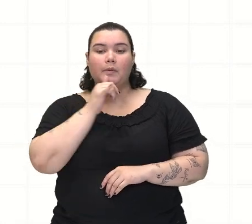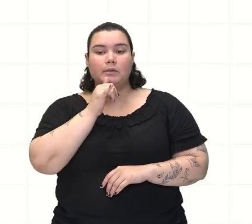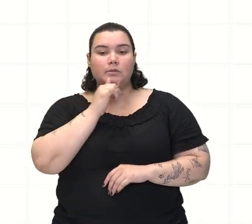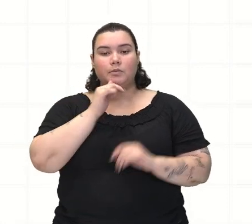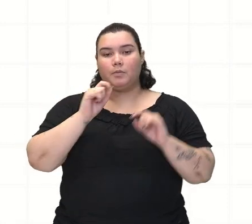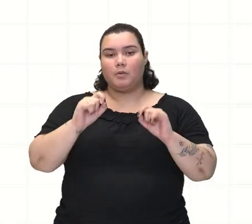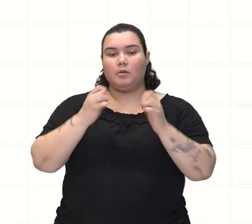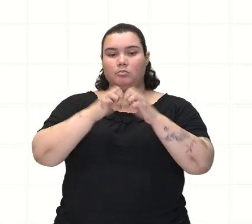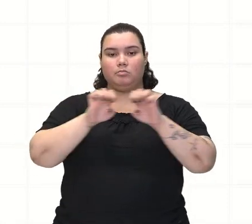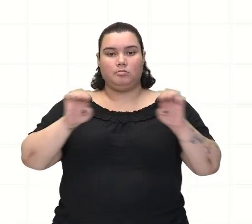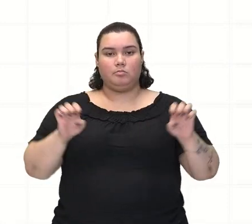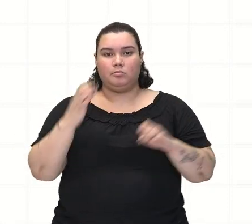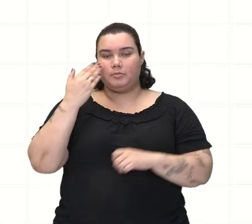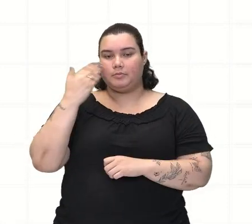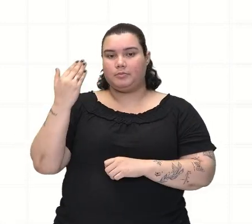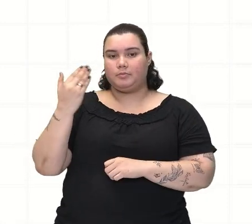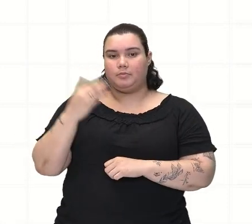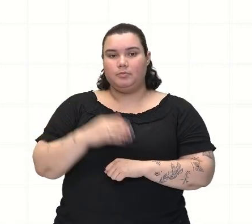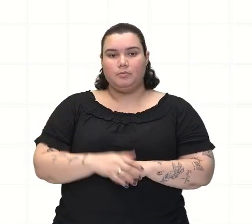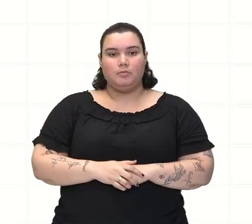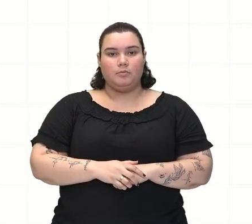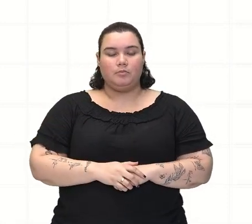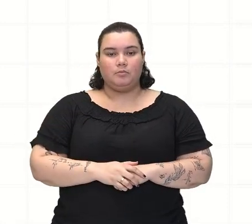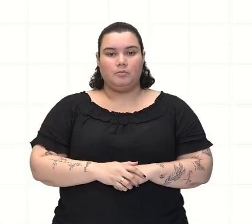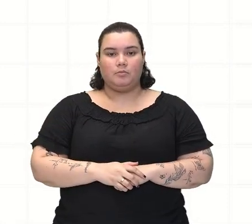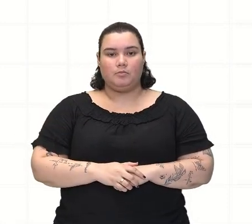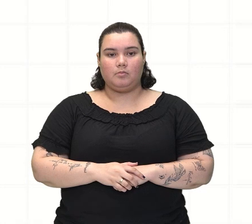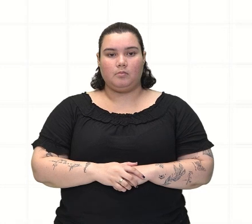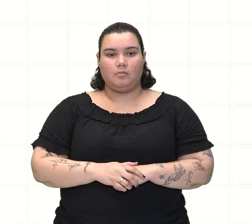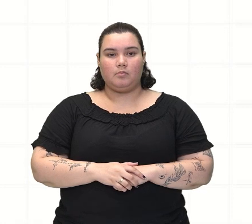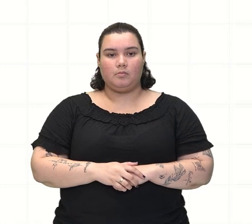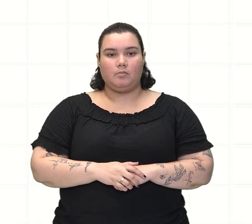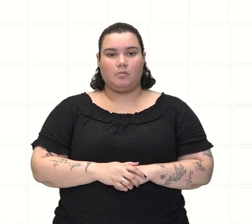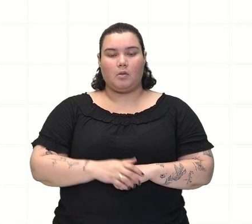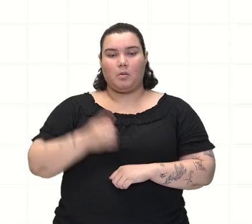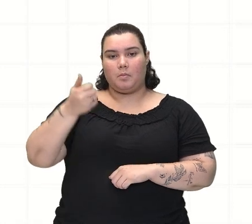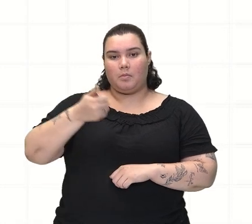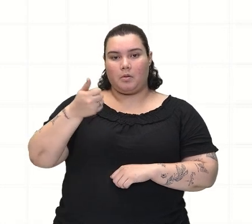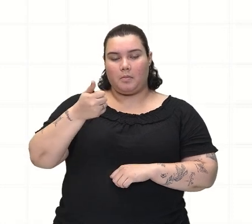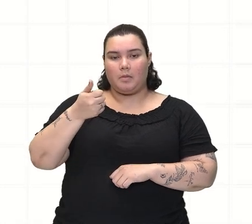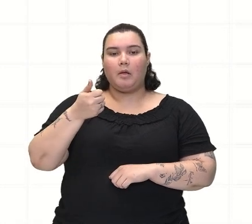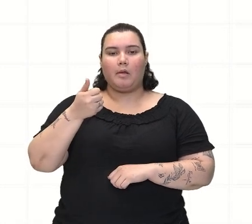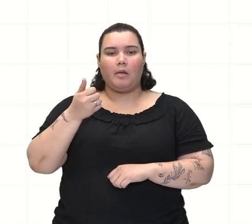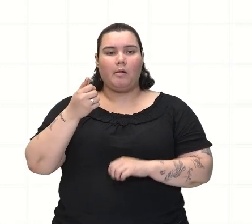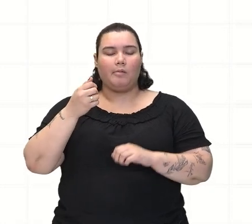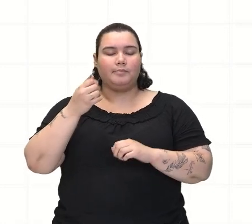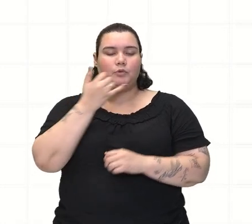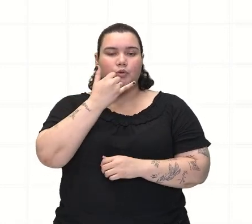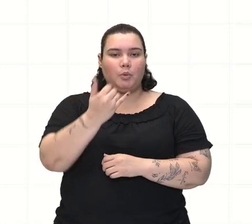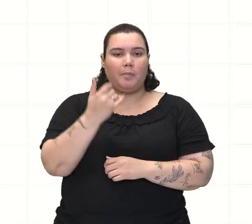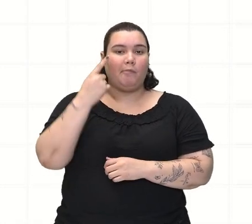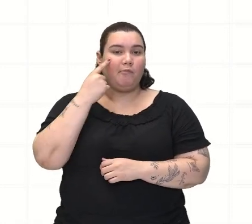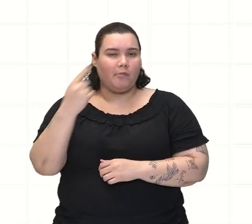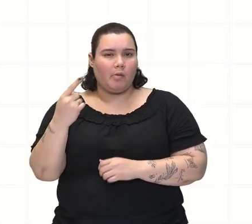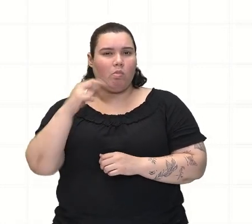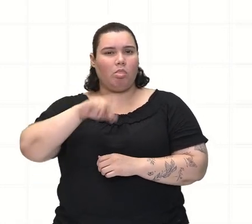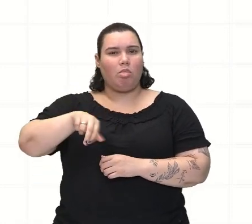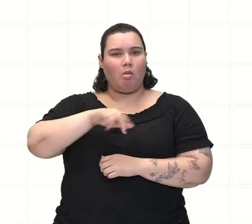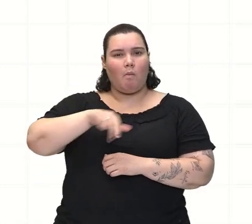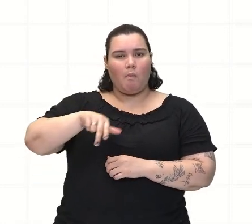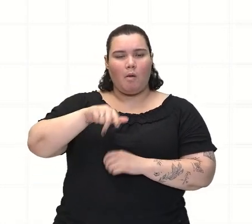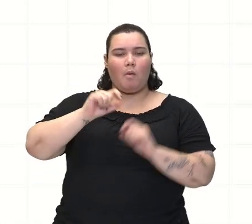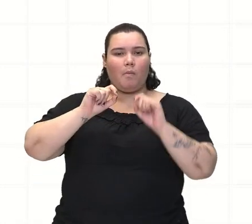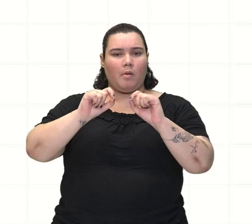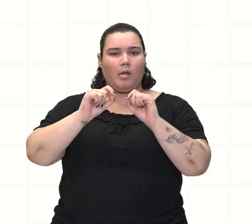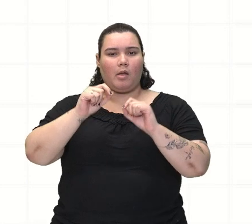essa expressão, ó, que, ao primeiro momento, parece não ser um quadrado perfeito. Porque eu vou olhar aqui o segundo